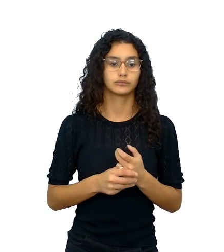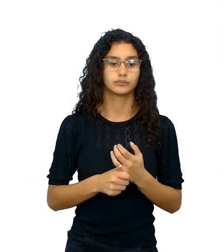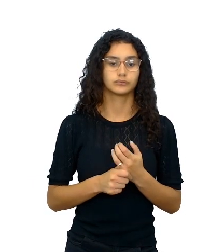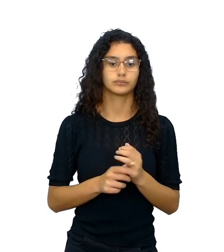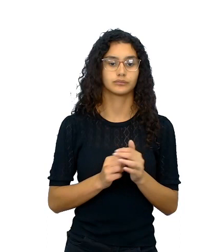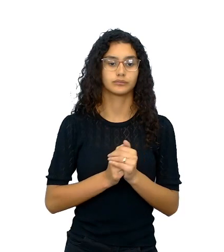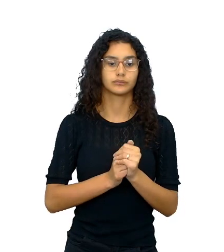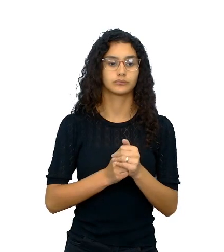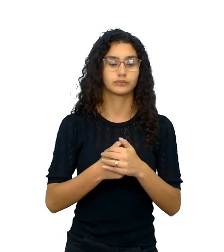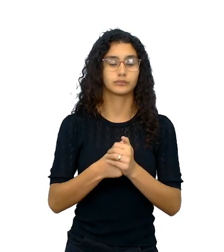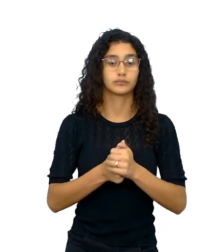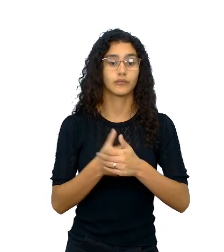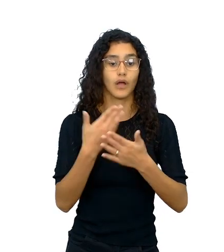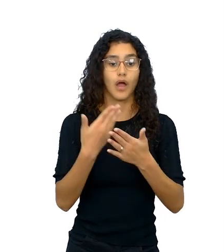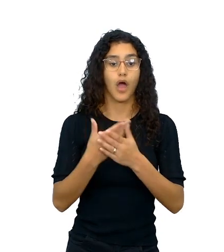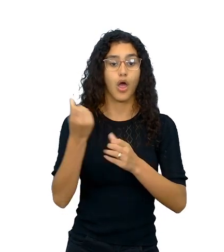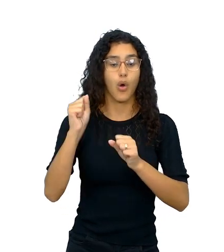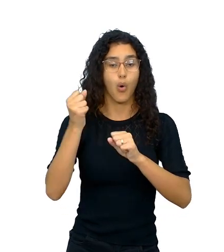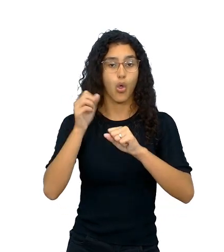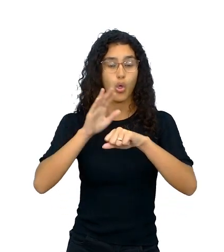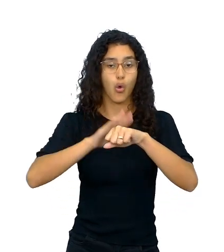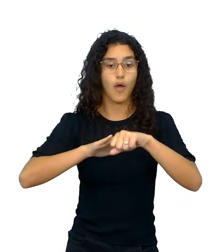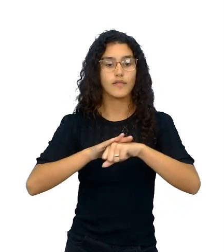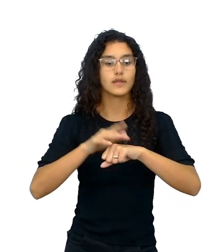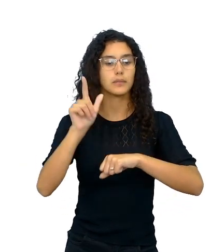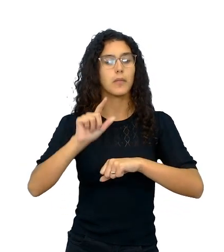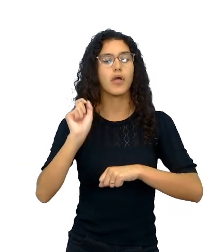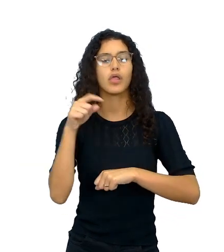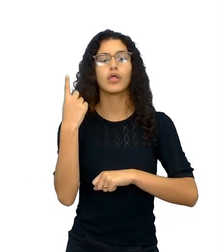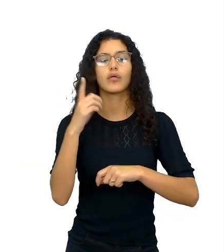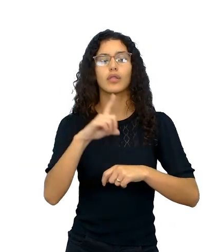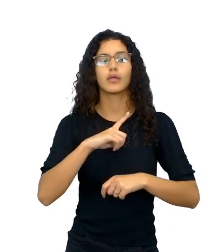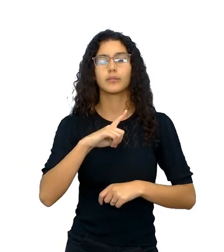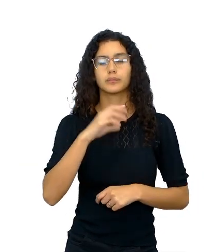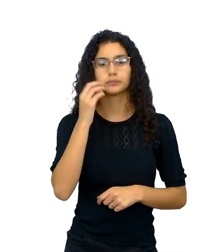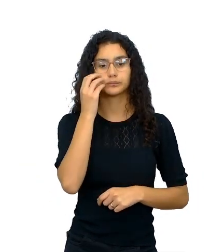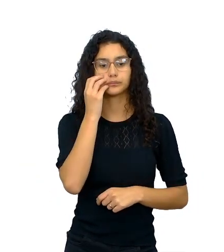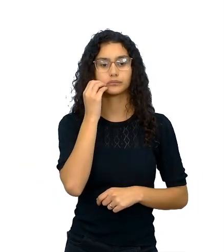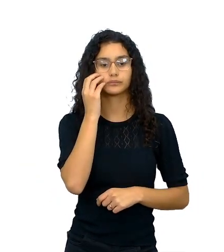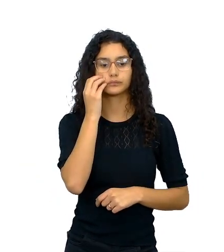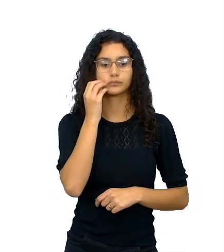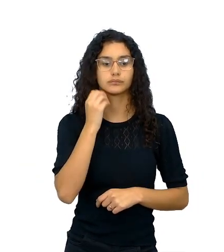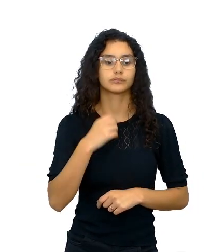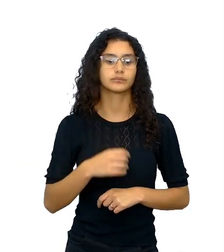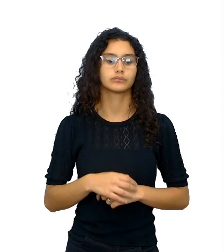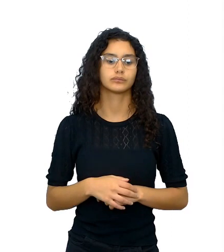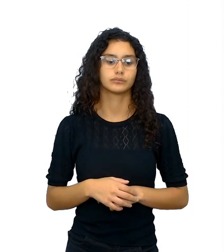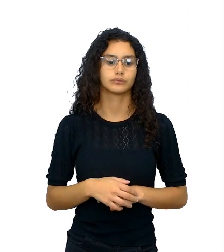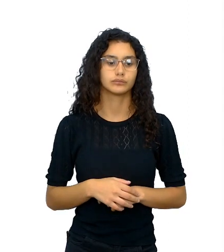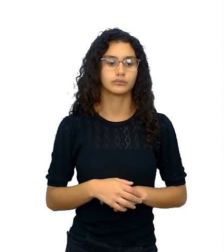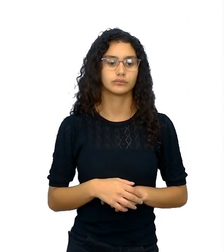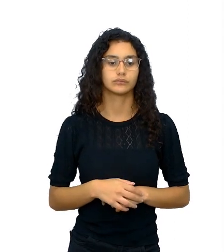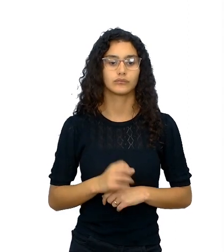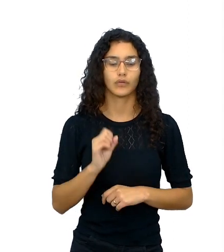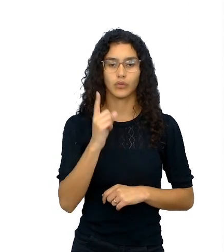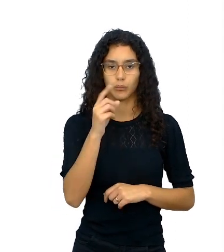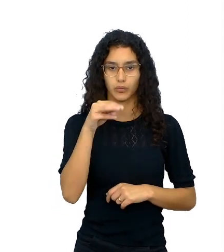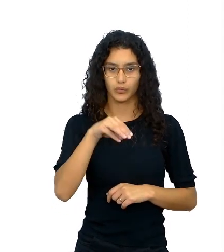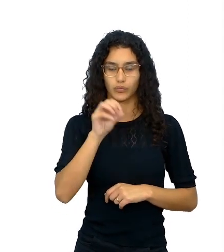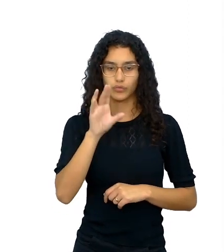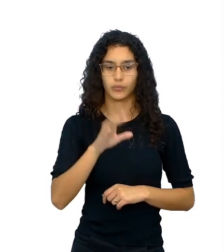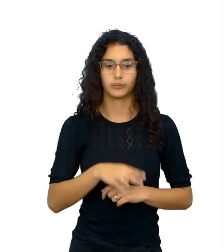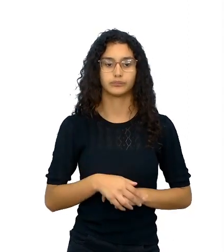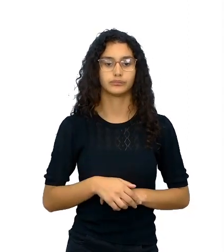8, prosa e literatura, o que nós vamos ter aqui, professor? Só um minutinho